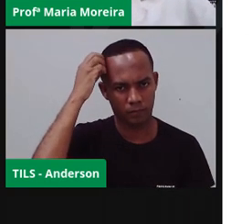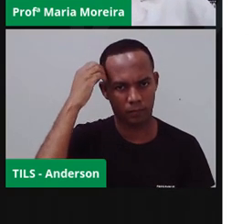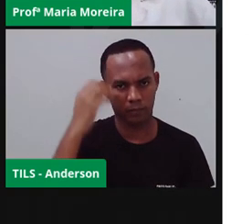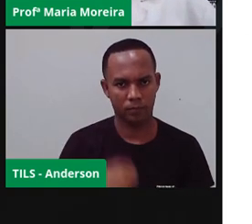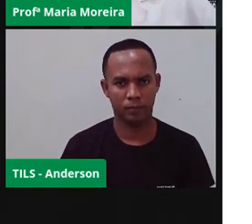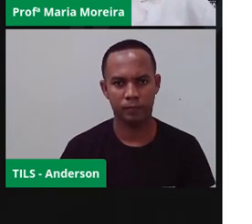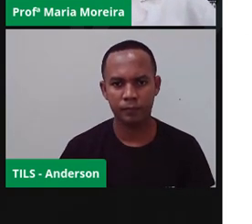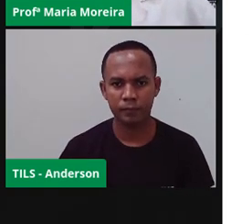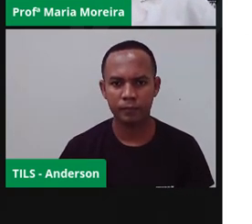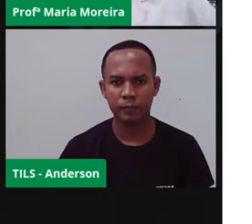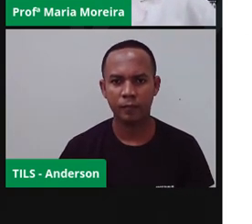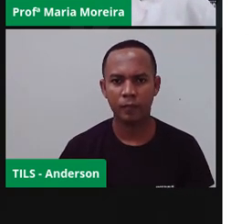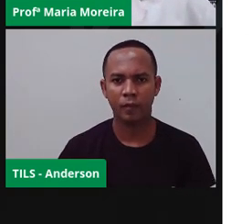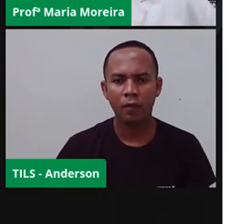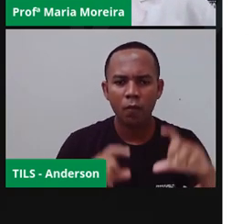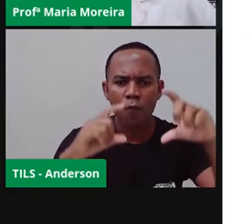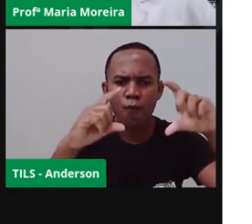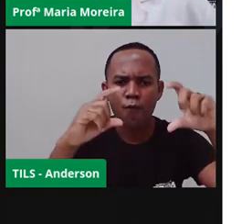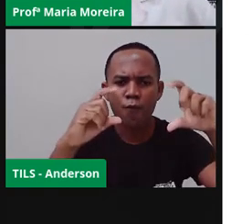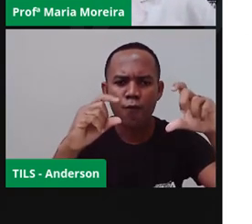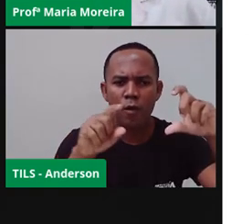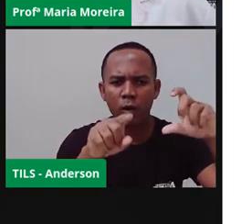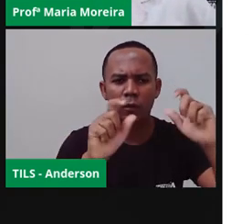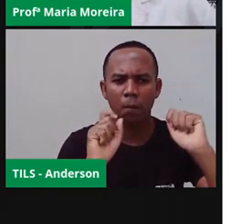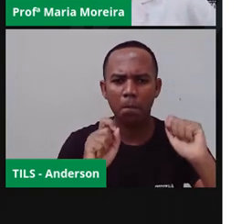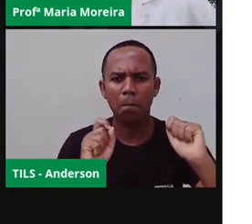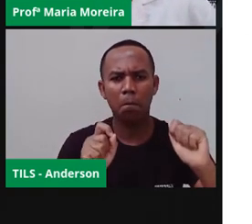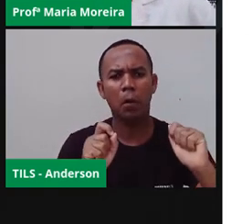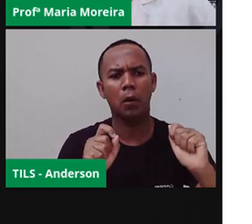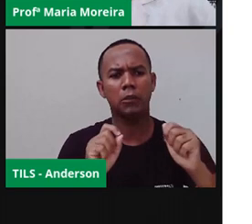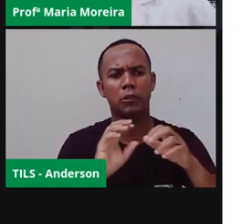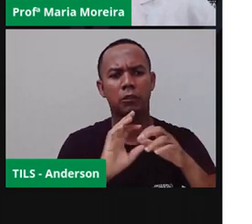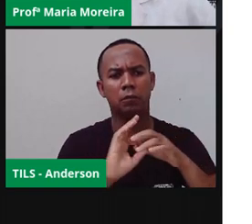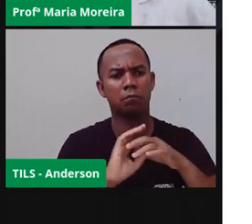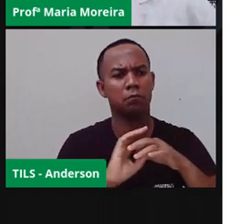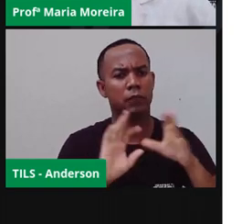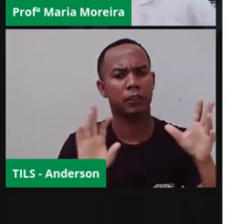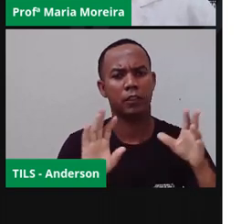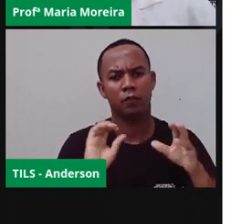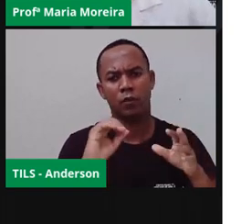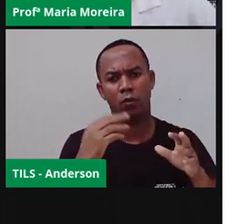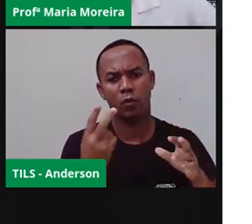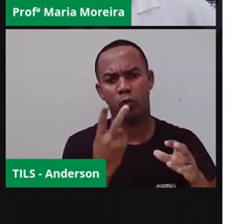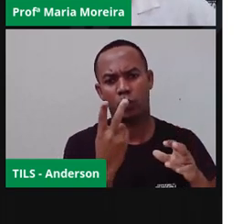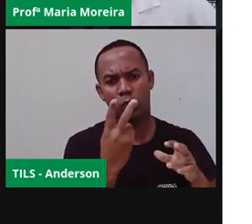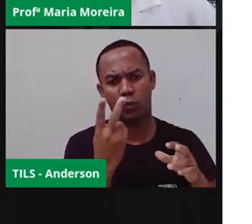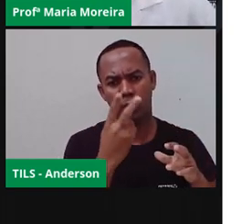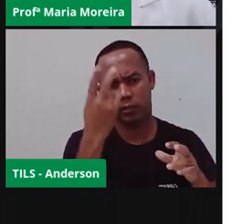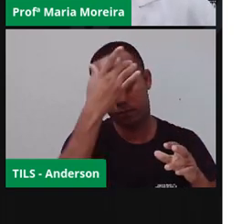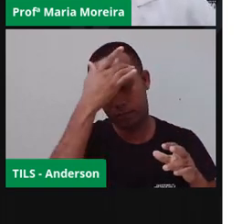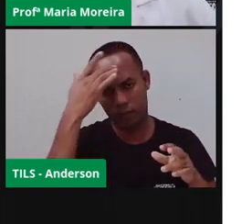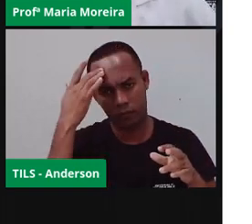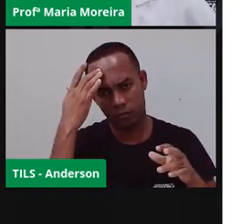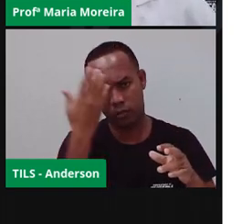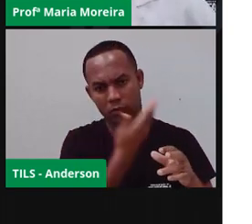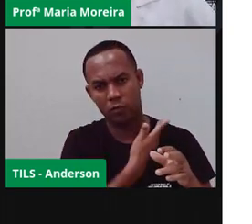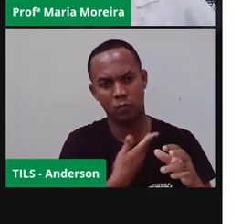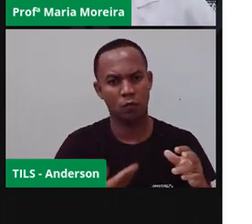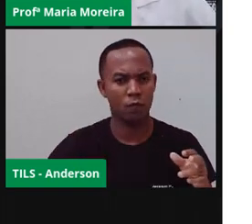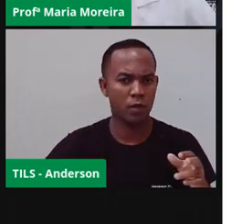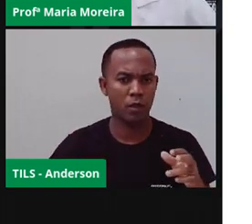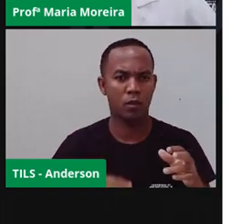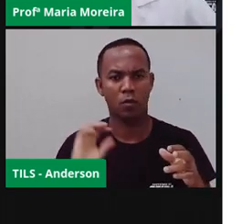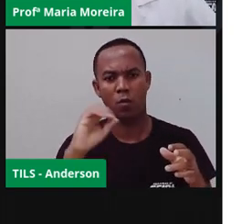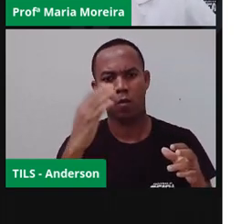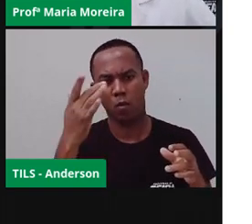Bom, a charge pode vir com um ou mais personagens. Geralmente, são personalidades públicas, né? Geralmente.